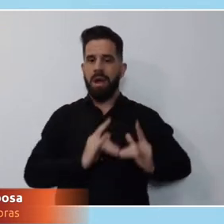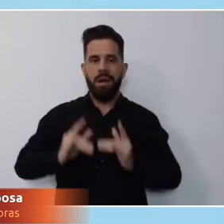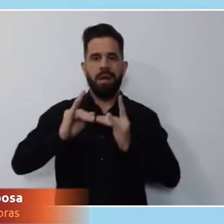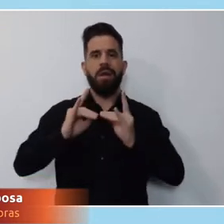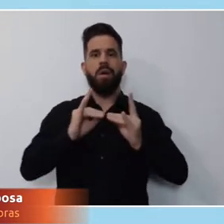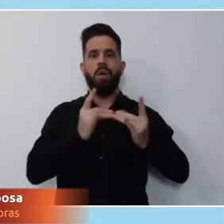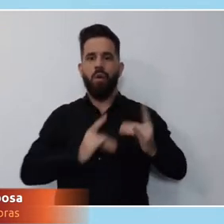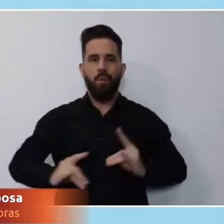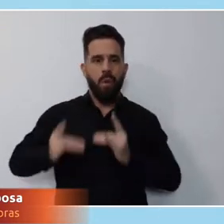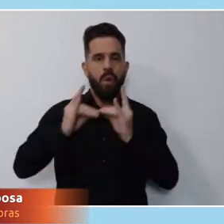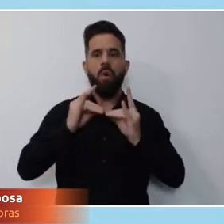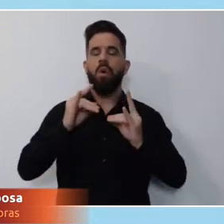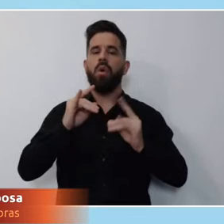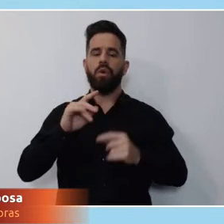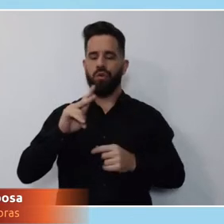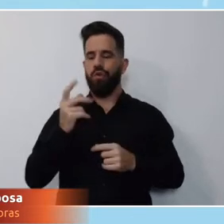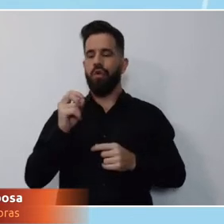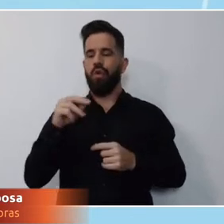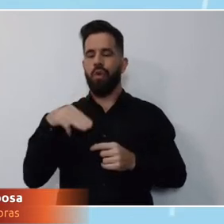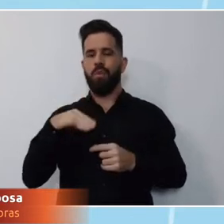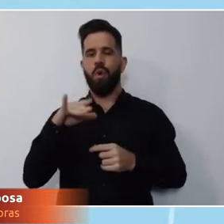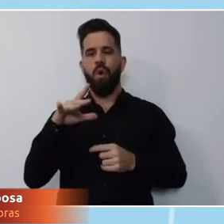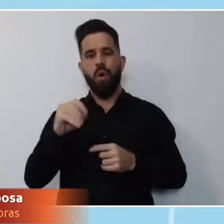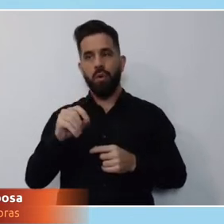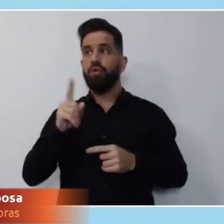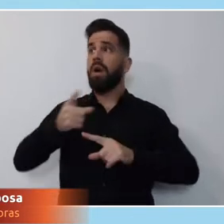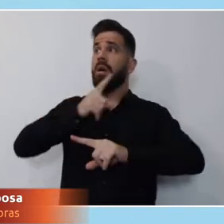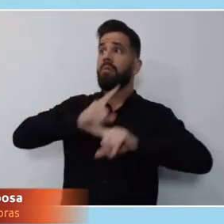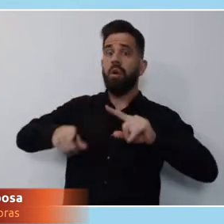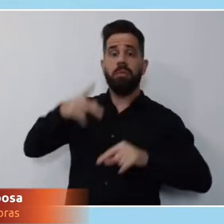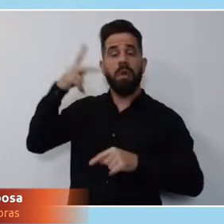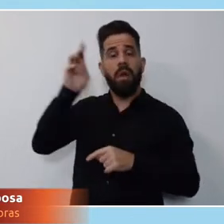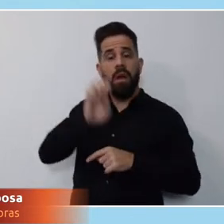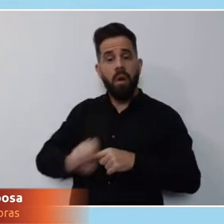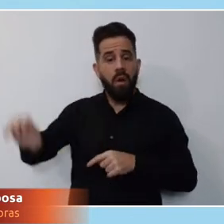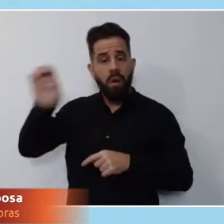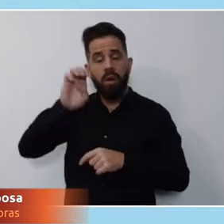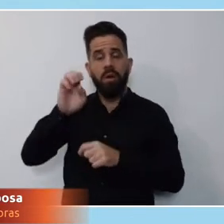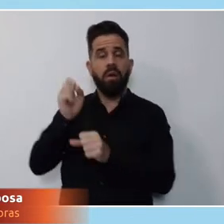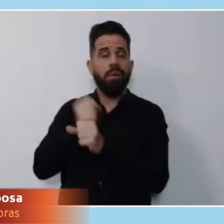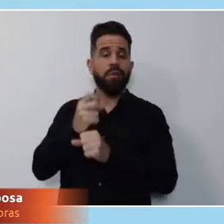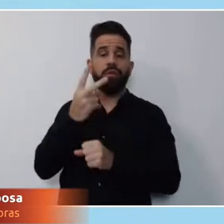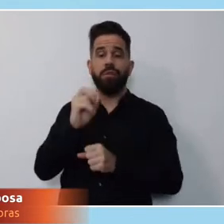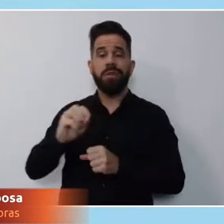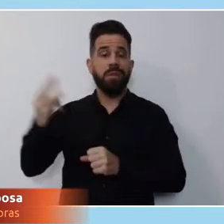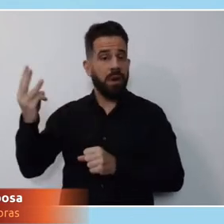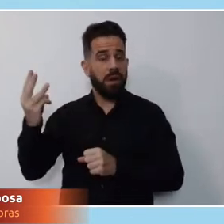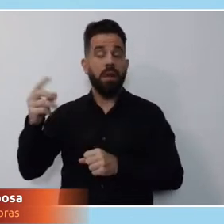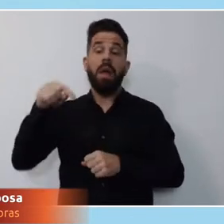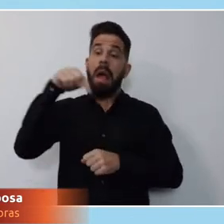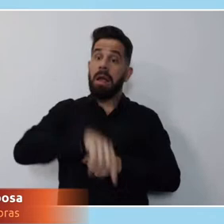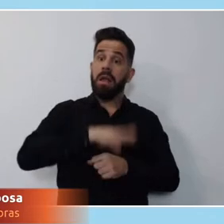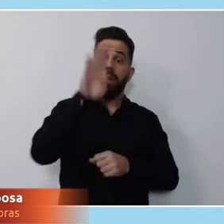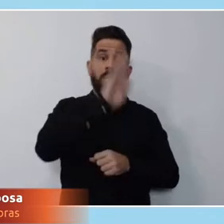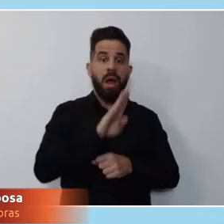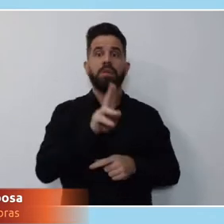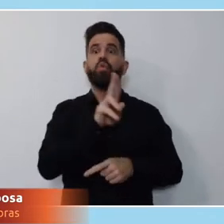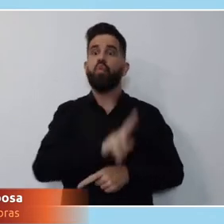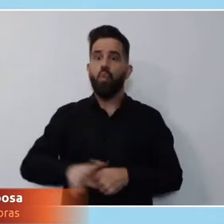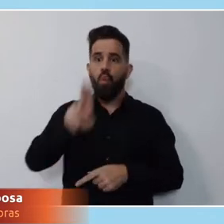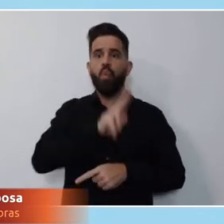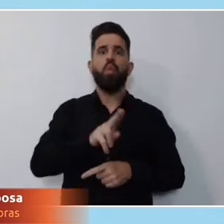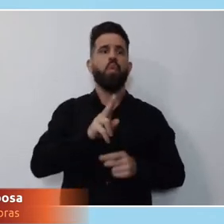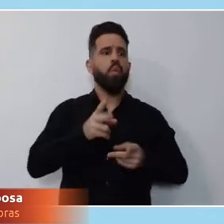desde 2003, e nós utilizamos esse produto, assim, constantemente nas nossas lavouras. Então, nesse caso,